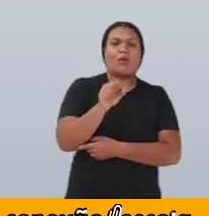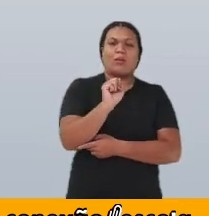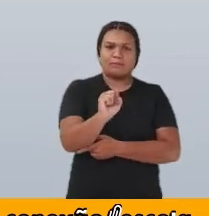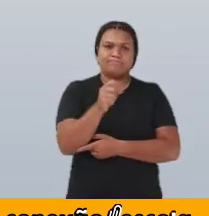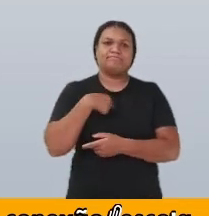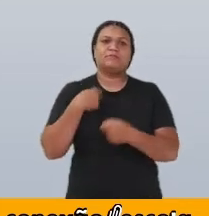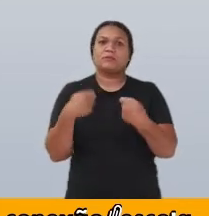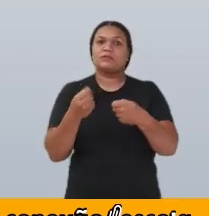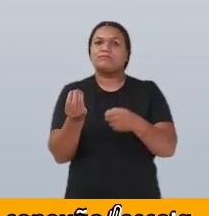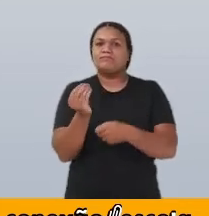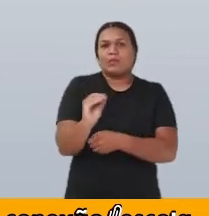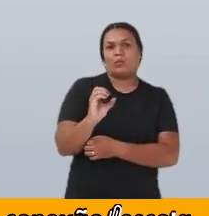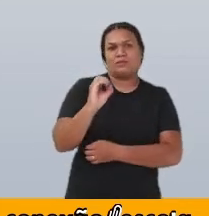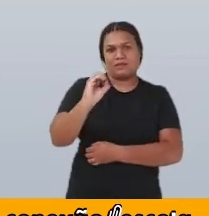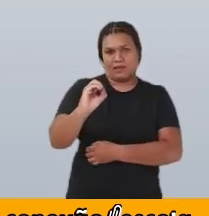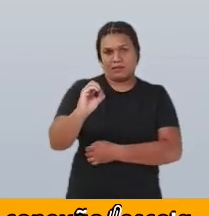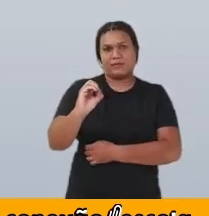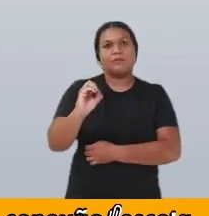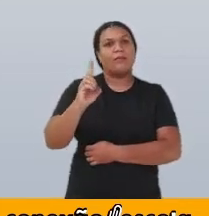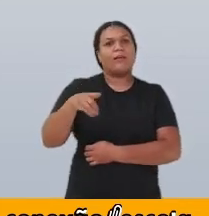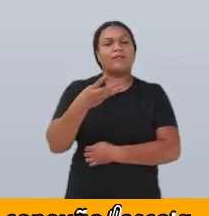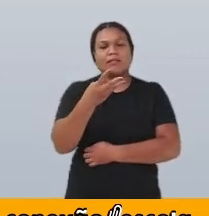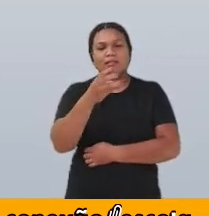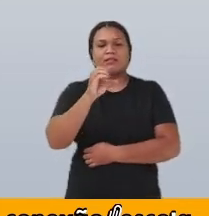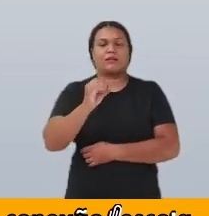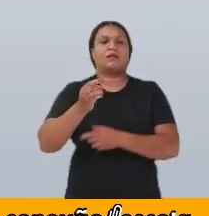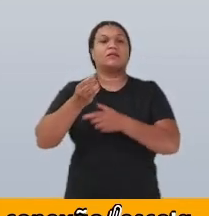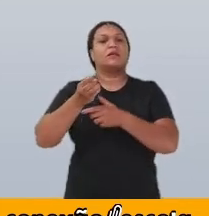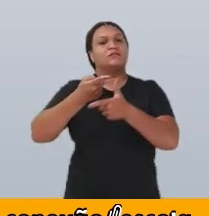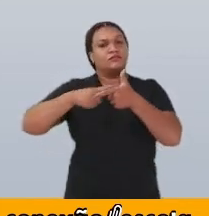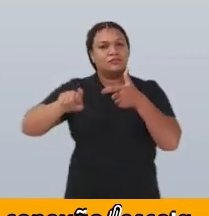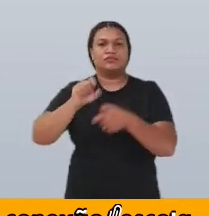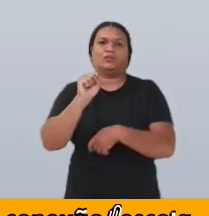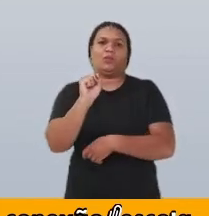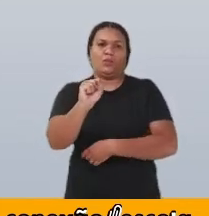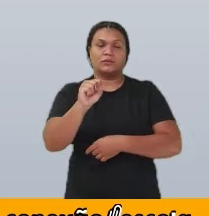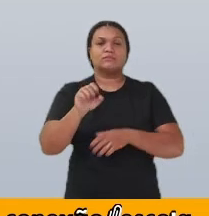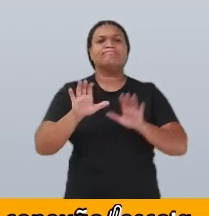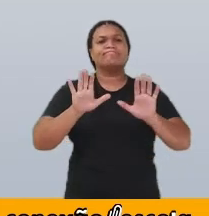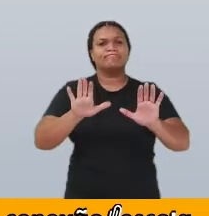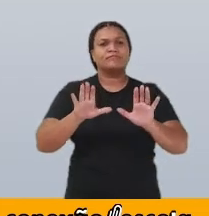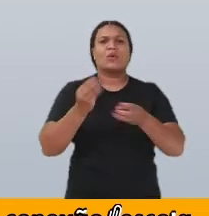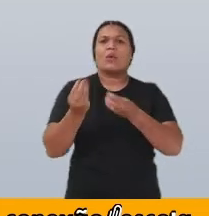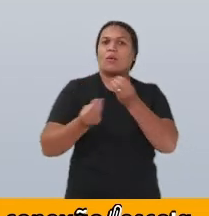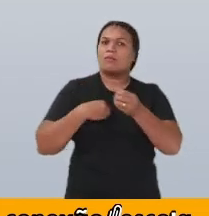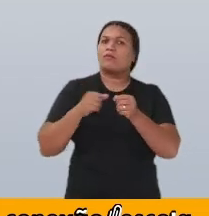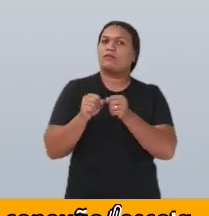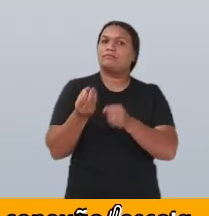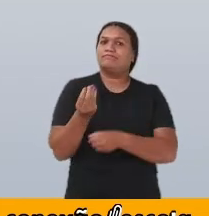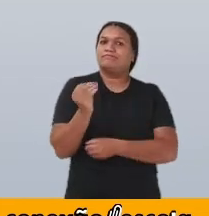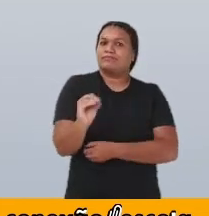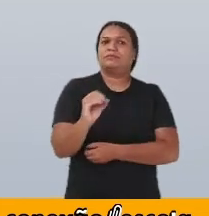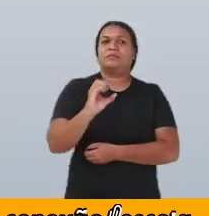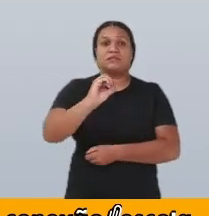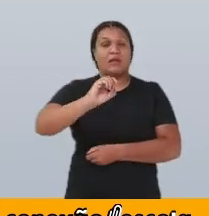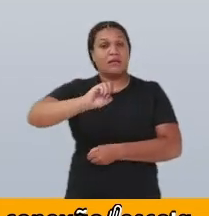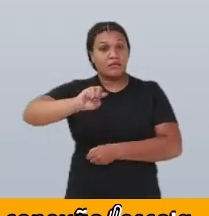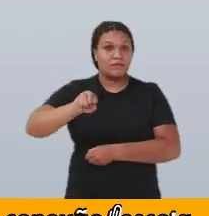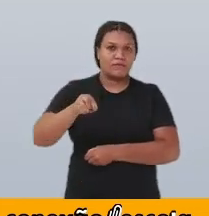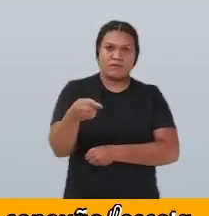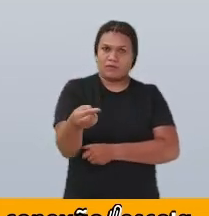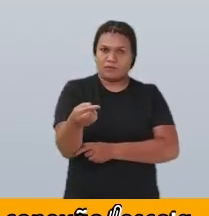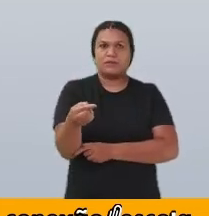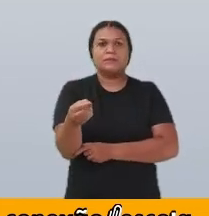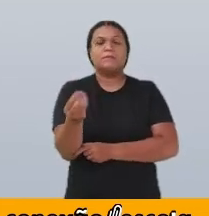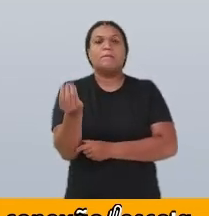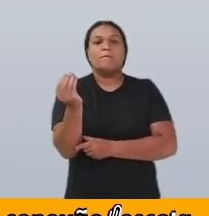tenho que acrescentar um zero. Fica 30 dividido por 8. Para isso, eu coloco 0 e